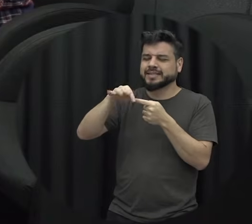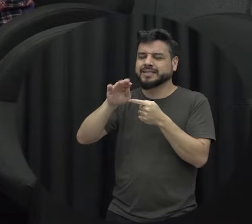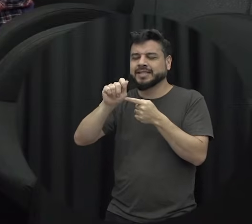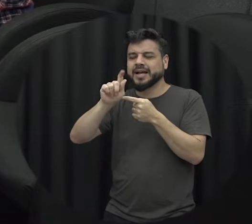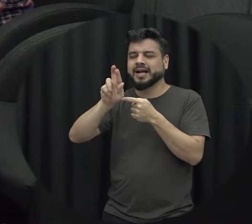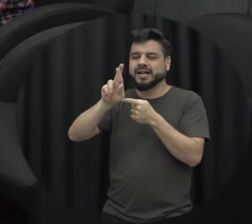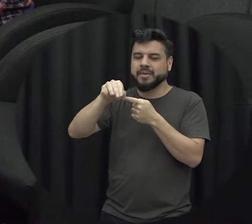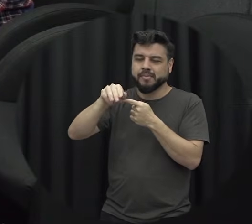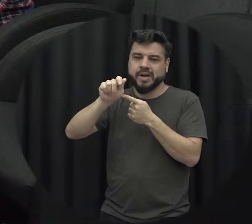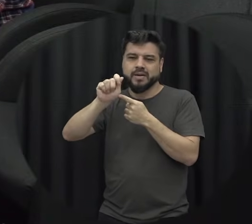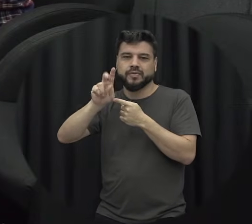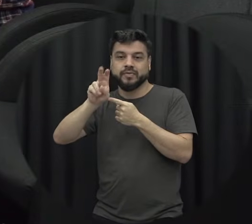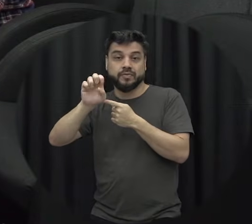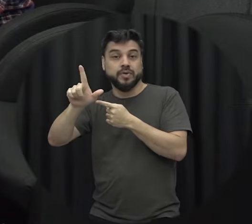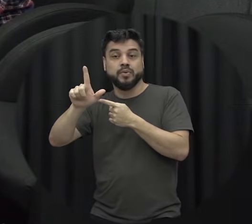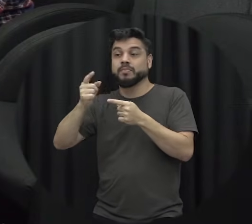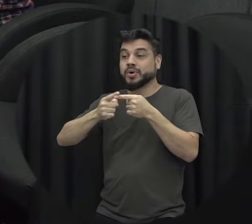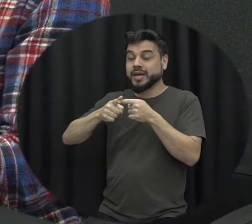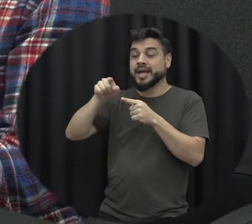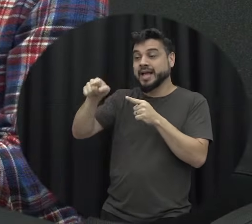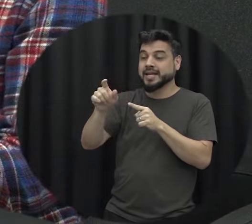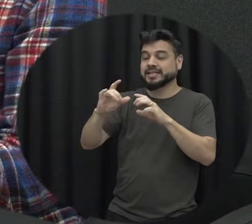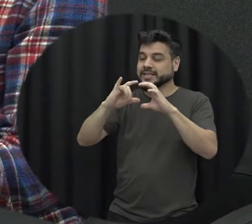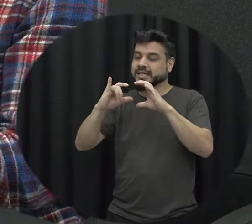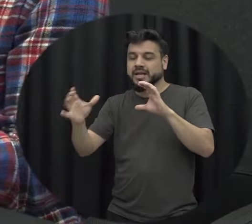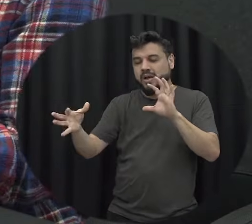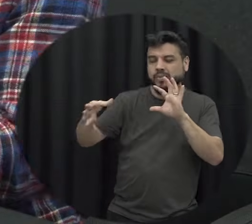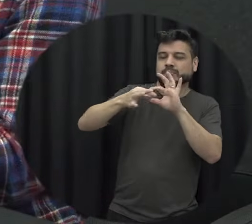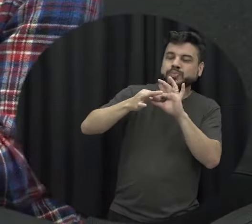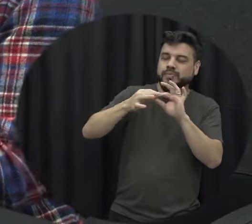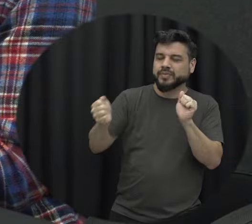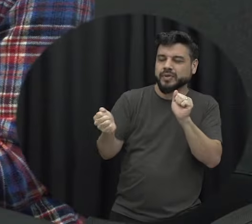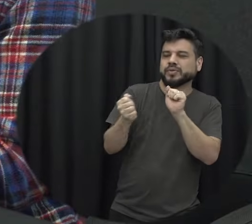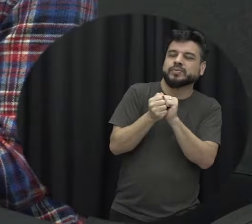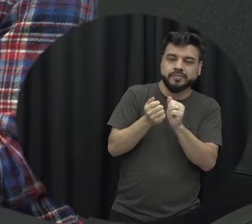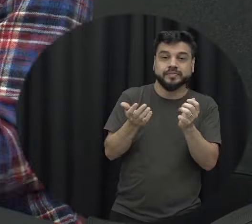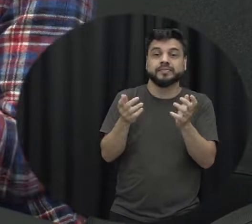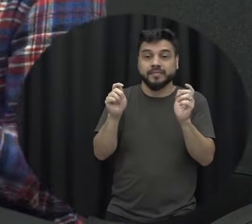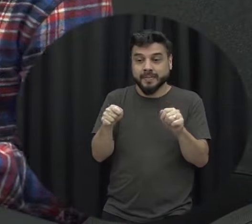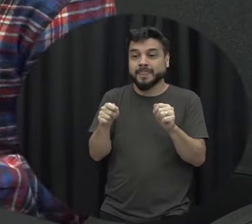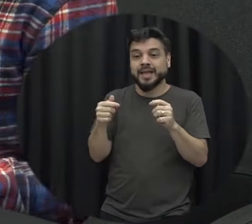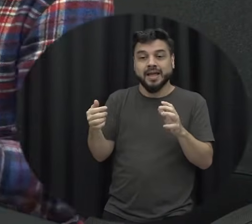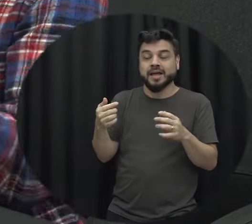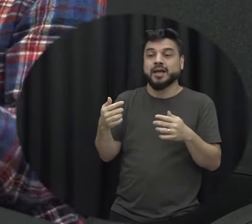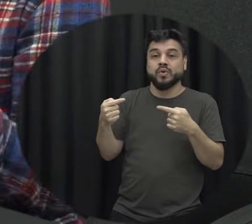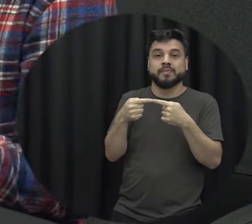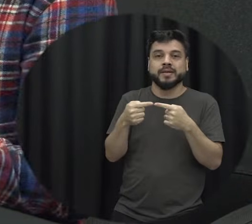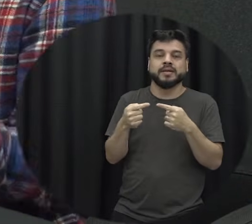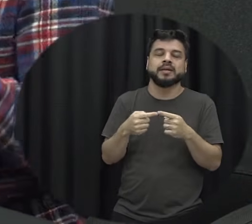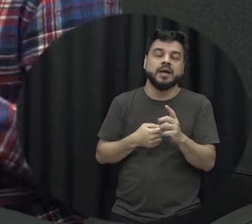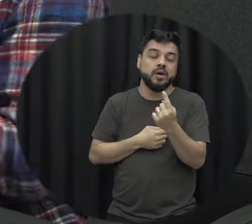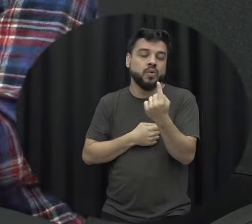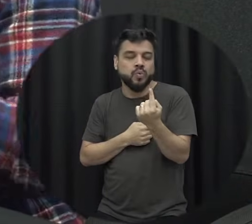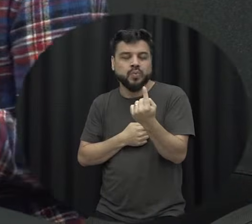algo como seria tal pessoa se umizou. O que é esse umizou? Se isolou, se retraiu,